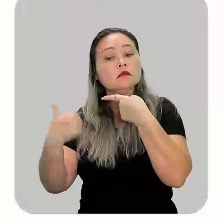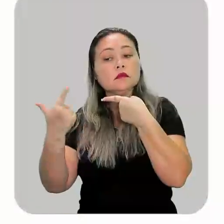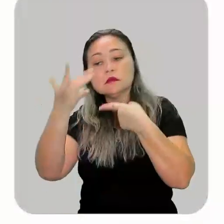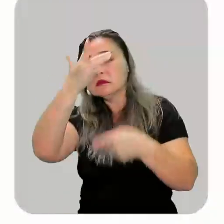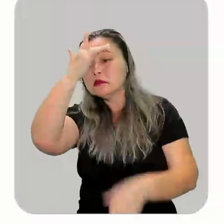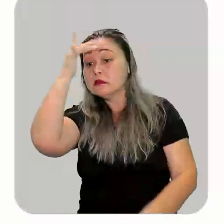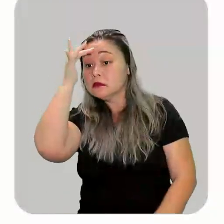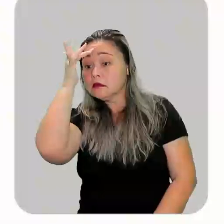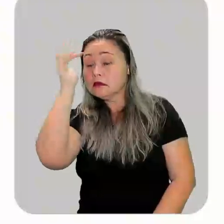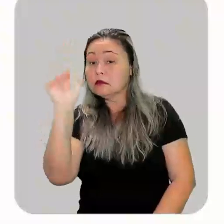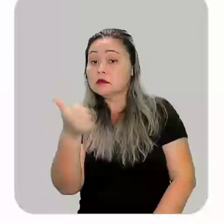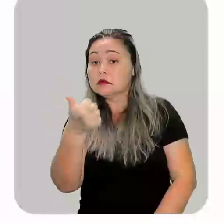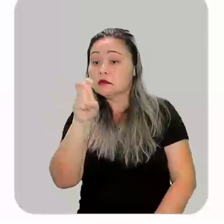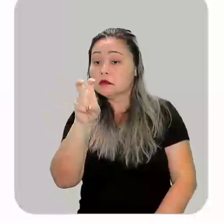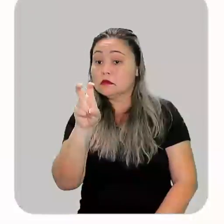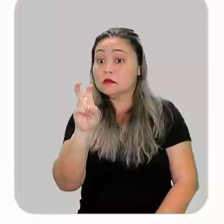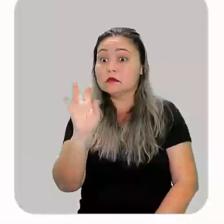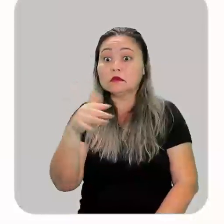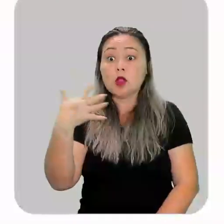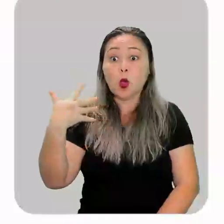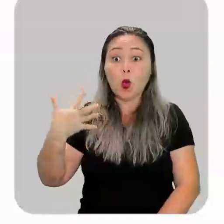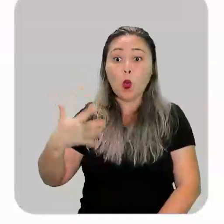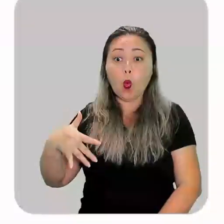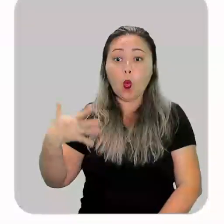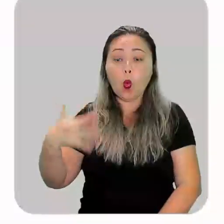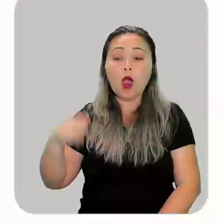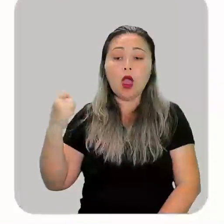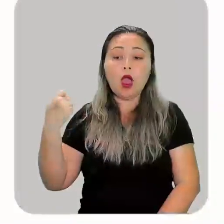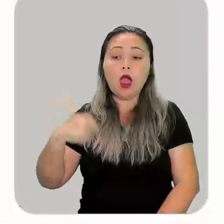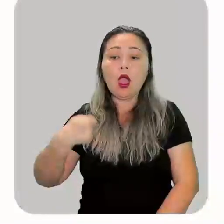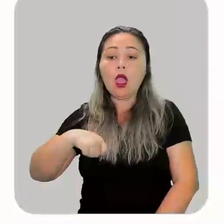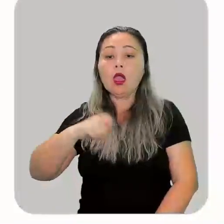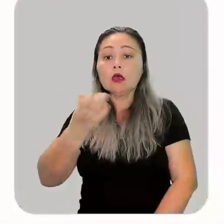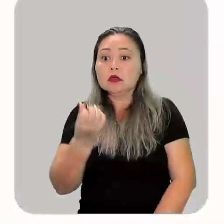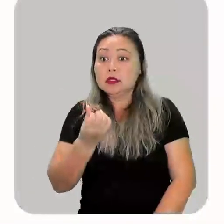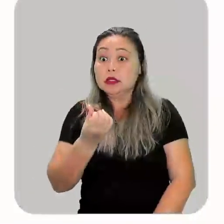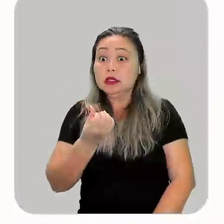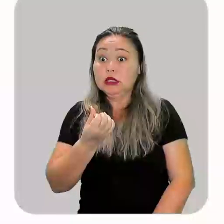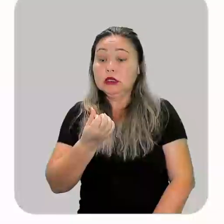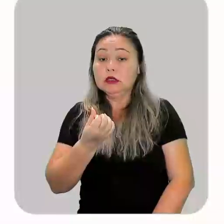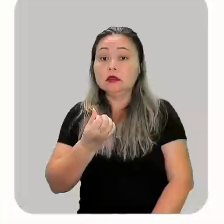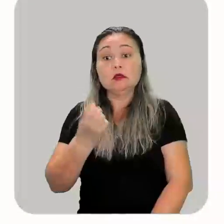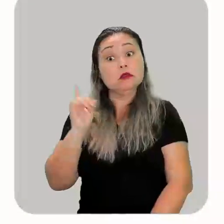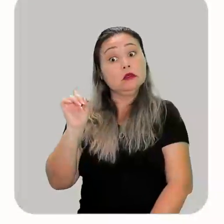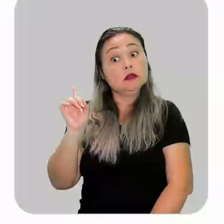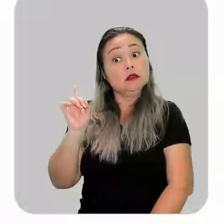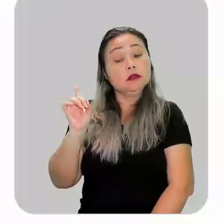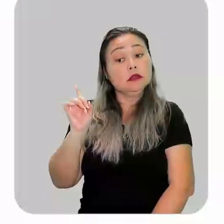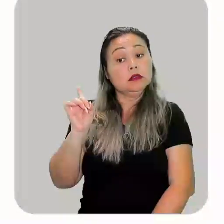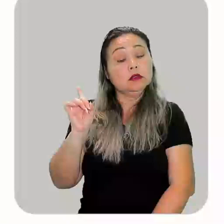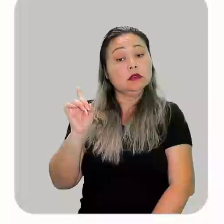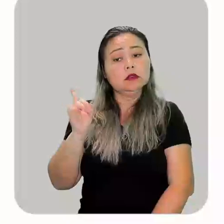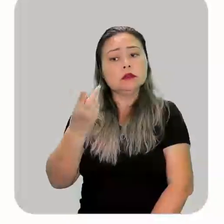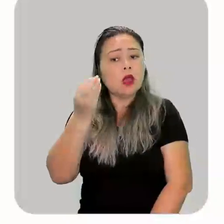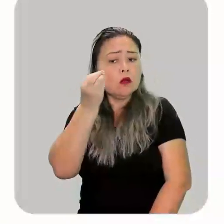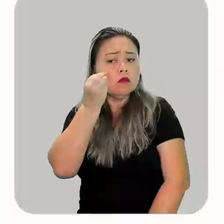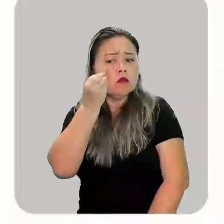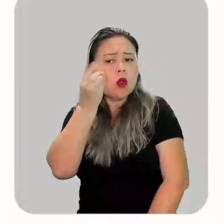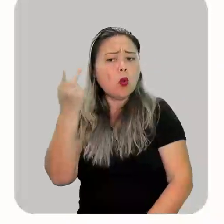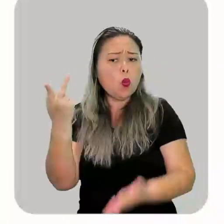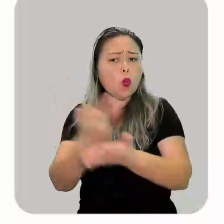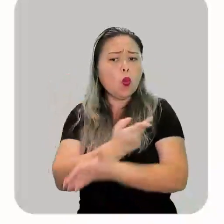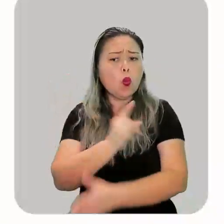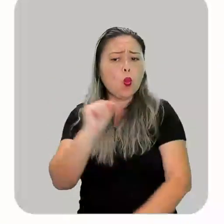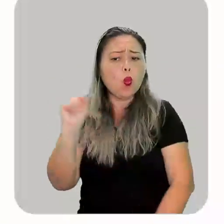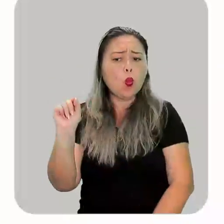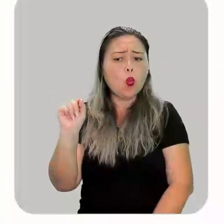essa pessoa está consumindo 15. Nossa, mas o permitido é não ultrapassar 6, né? 6, então... Então vamos ver o que